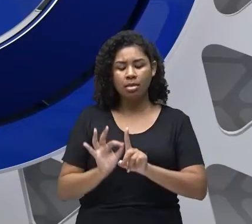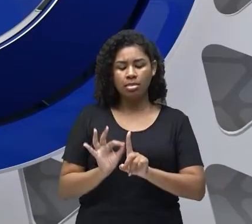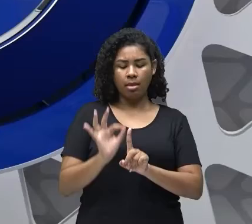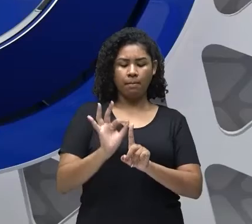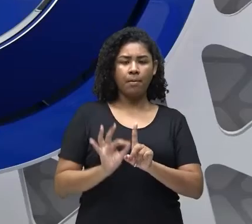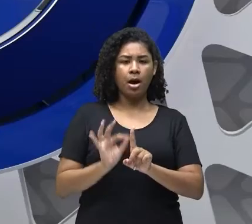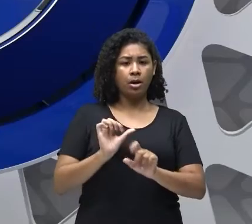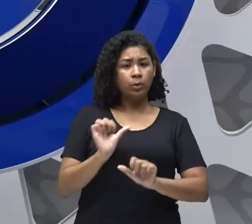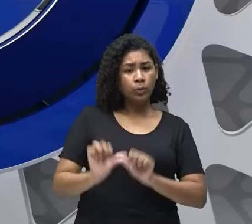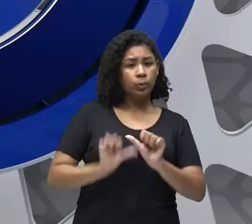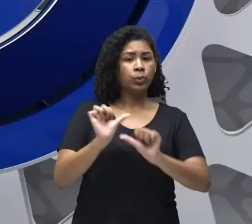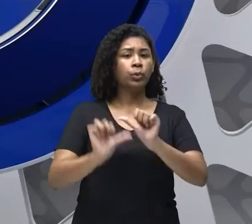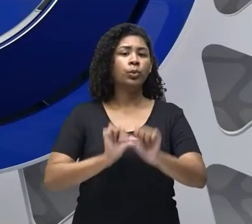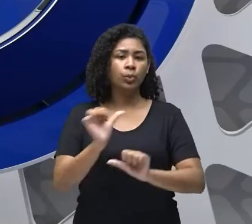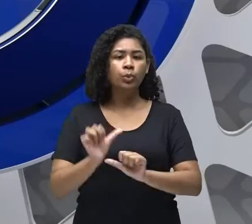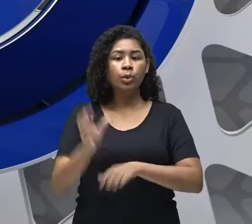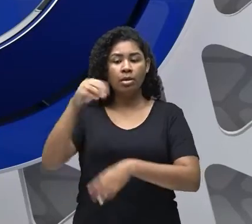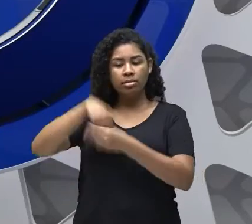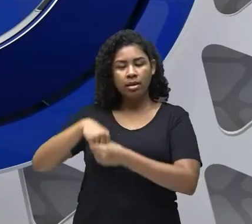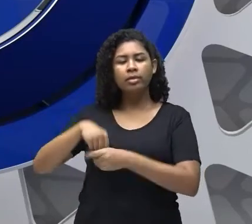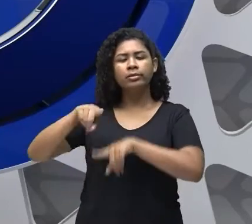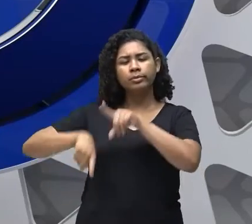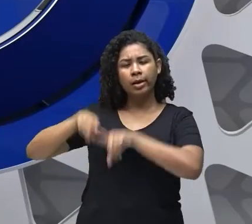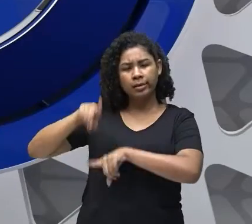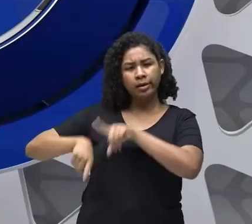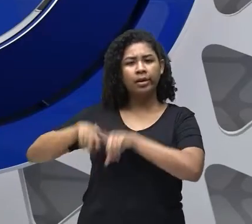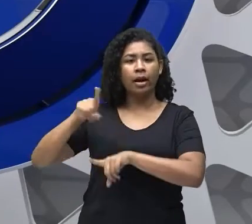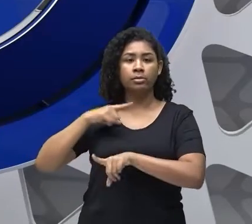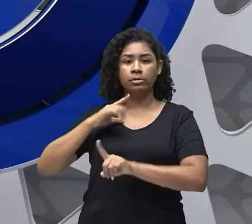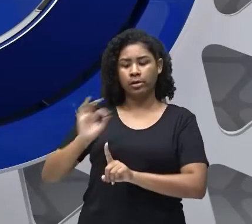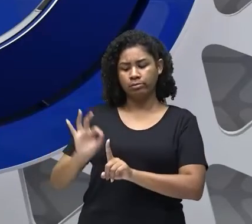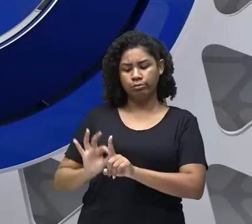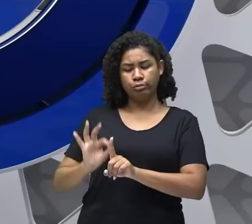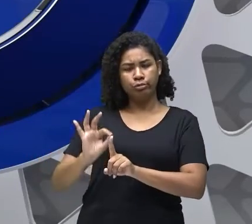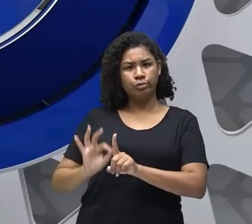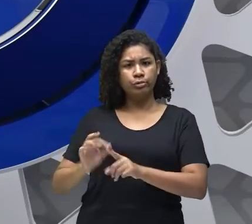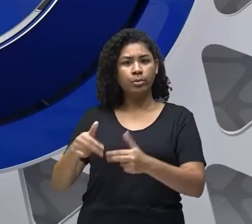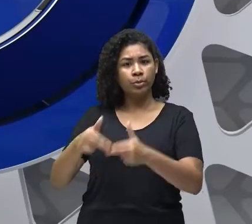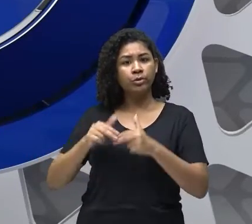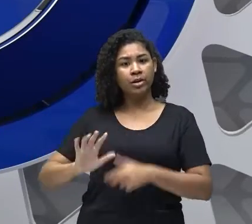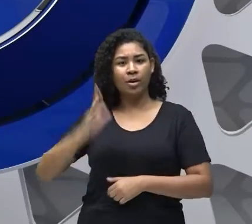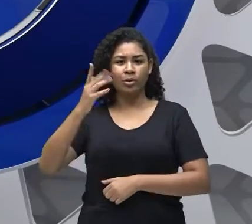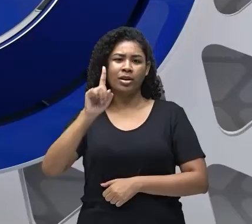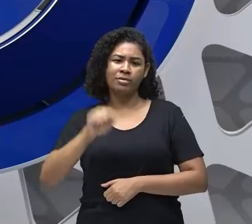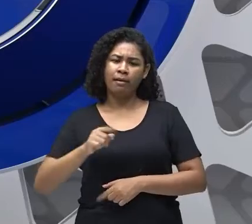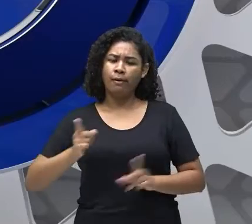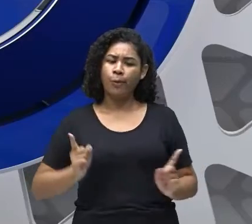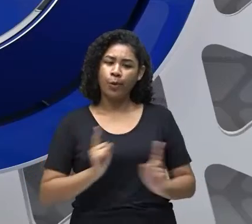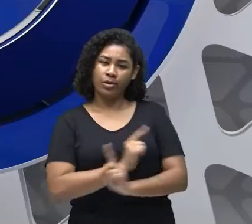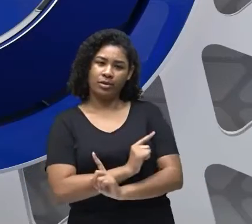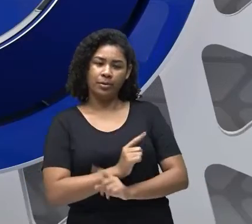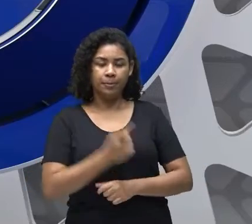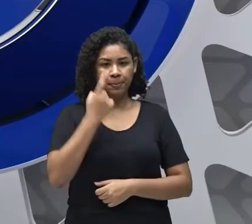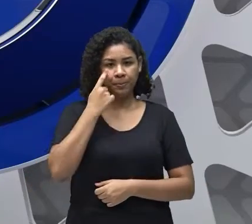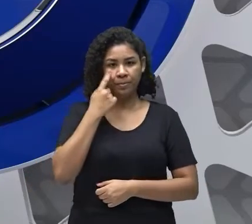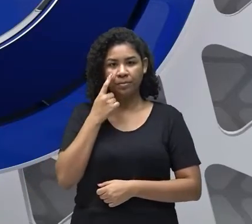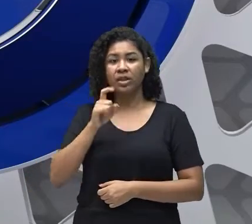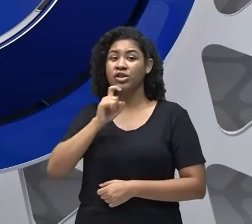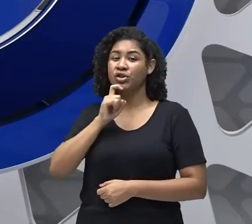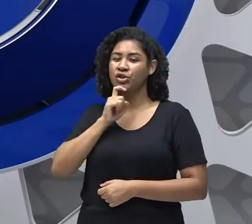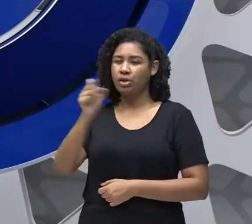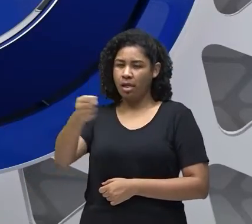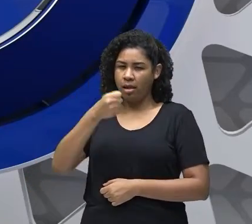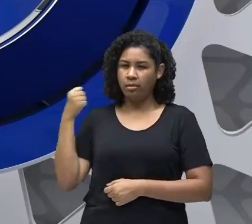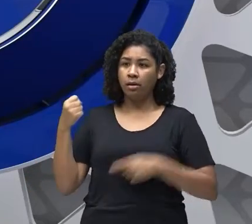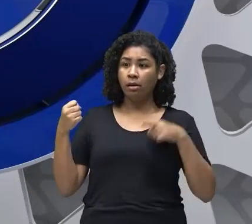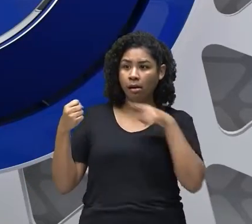nessas máquinas que são térmicas, porque ocorre troca de temperatura, ocorre o inverso contrário. Na geladeira, eu preciso o quê? Ter